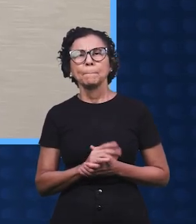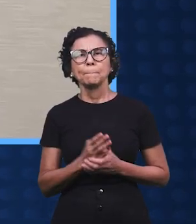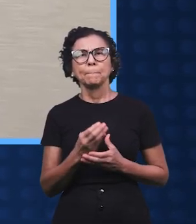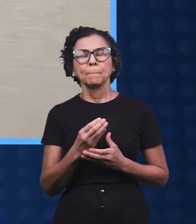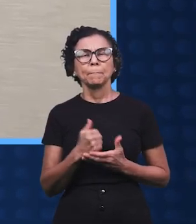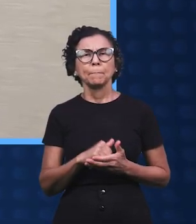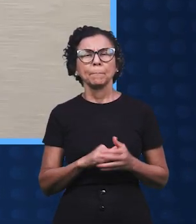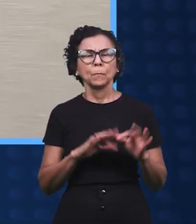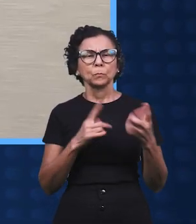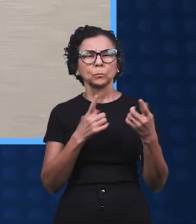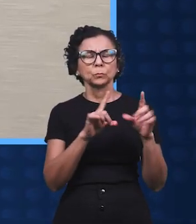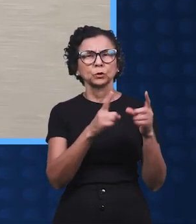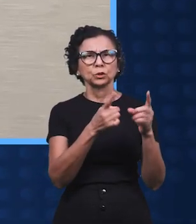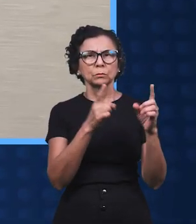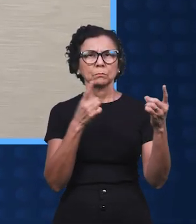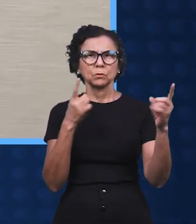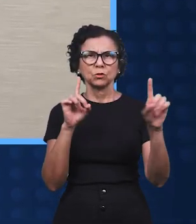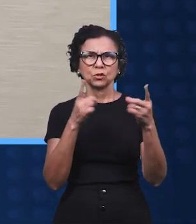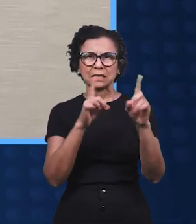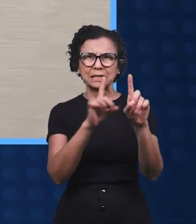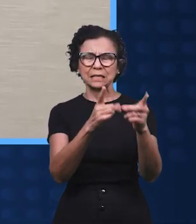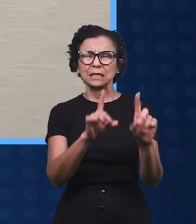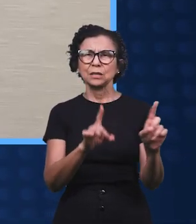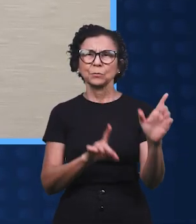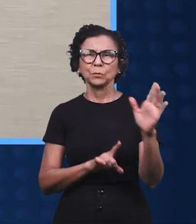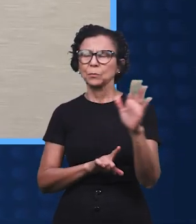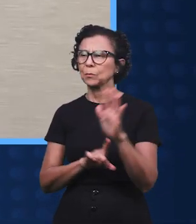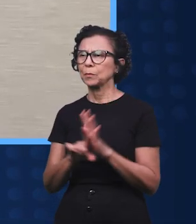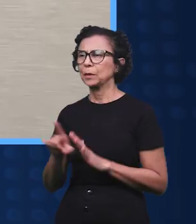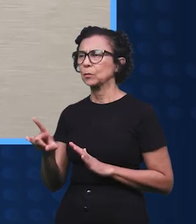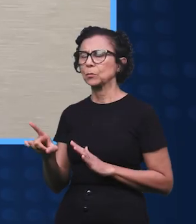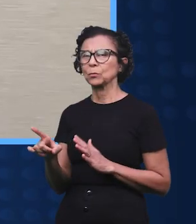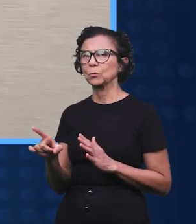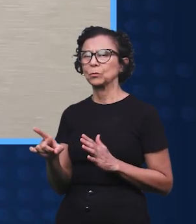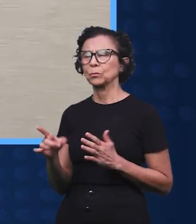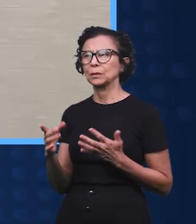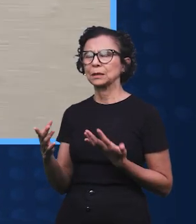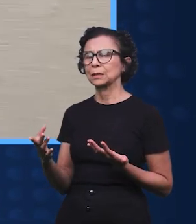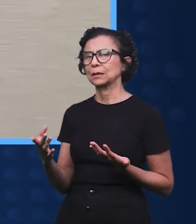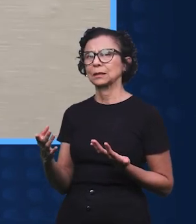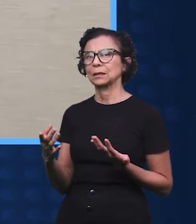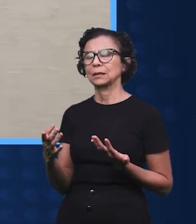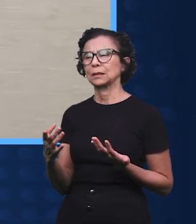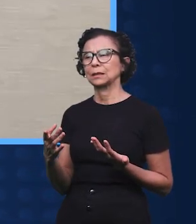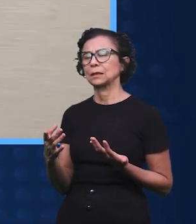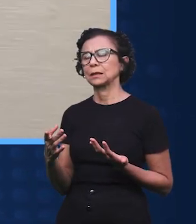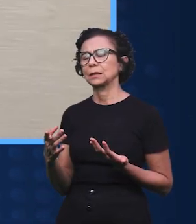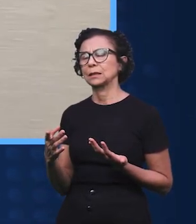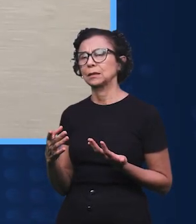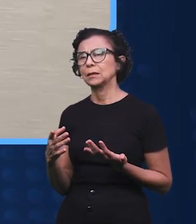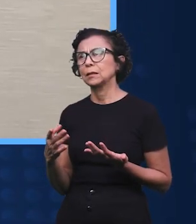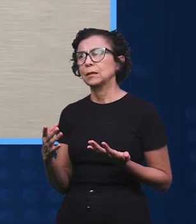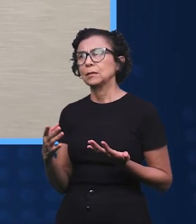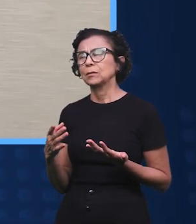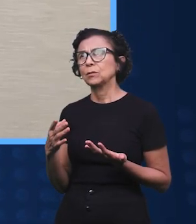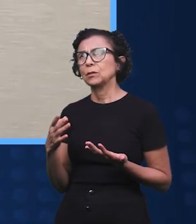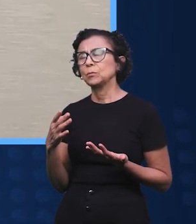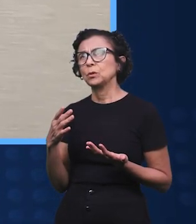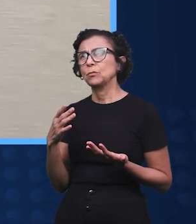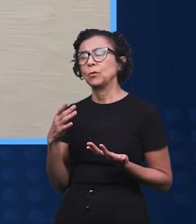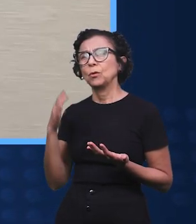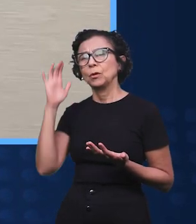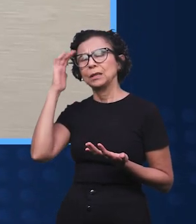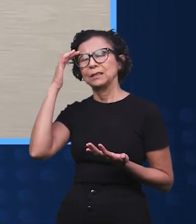pergunta dos discípulos, até uma dúvida que eles tinham de quando seria o momento em que Jesus